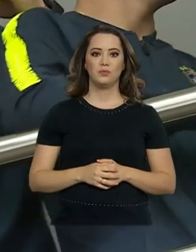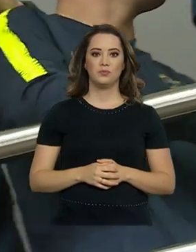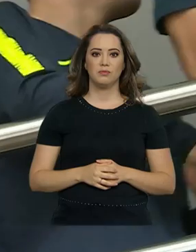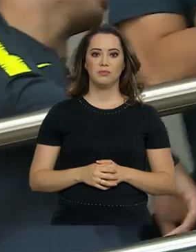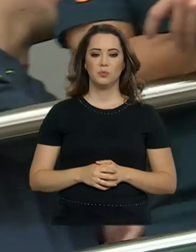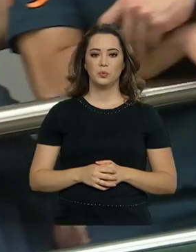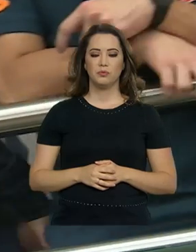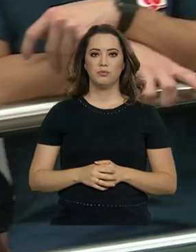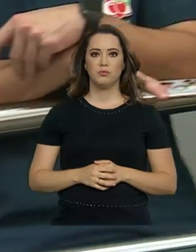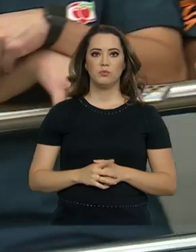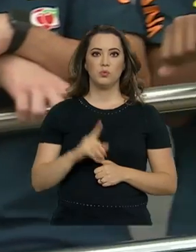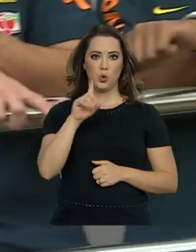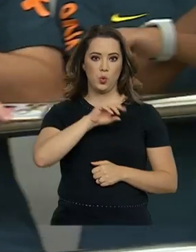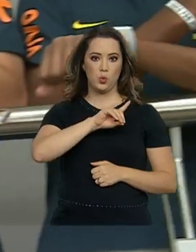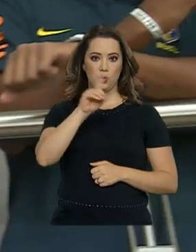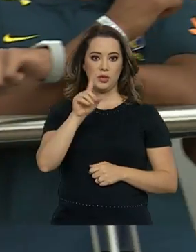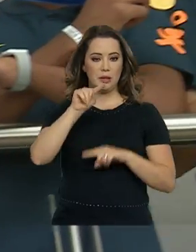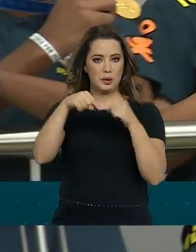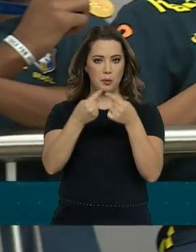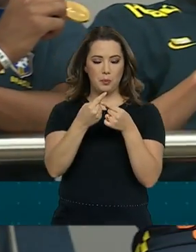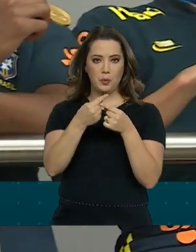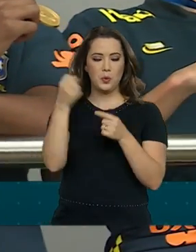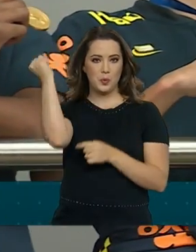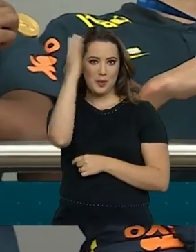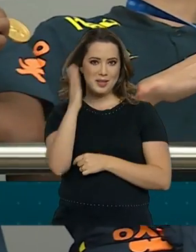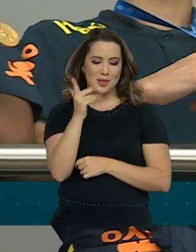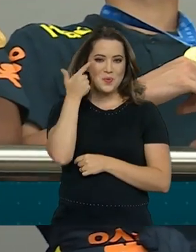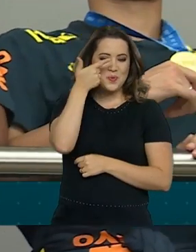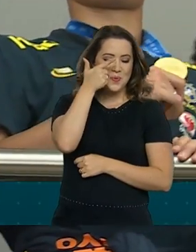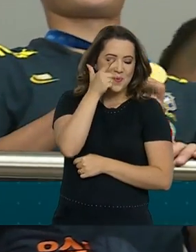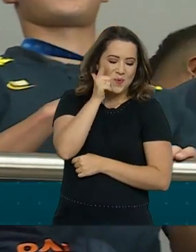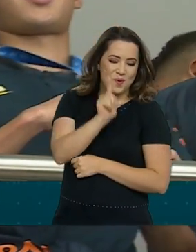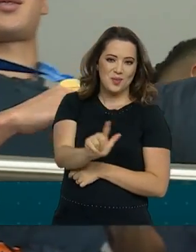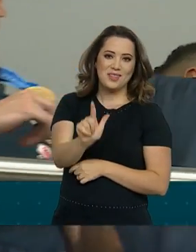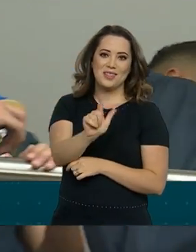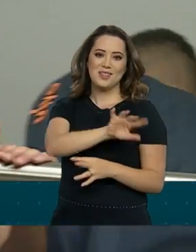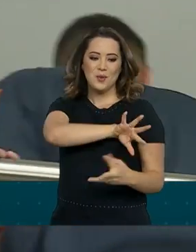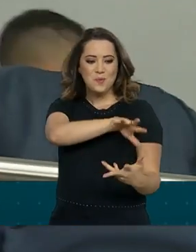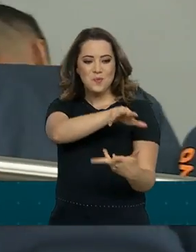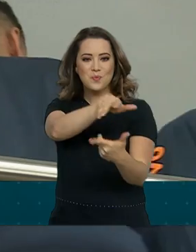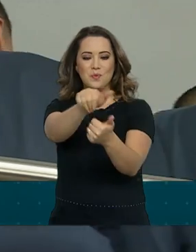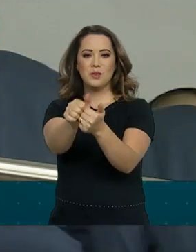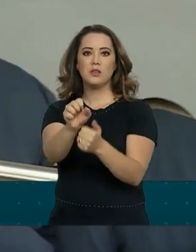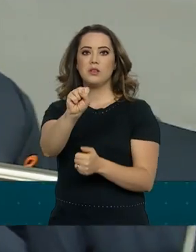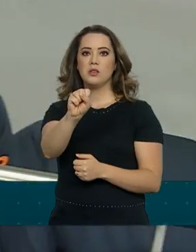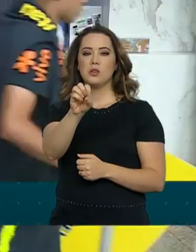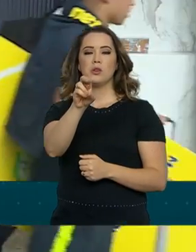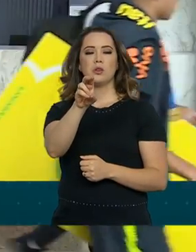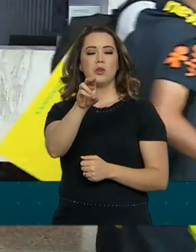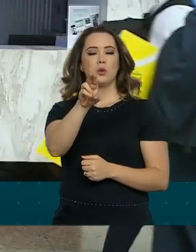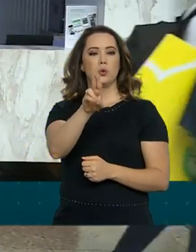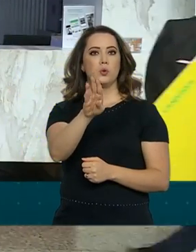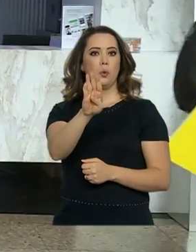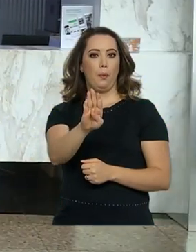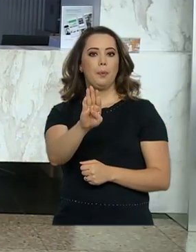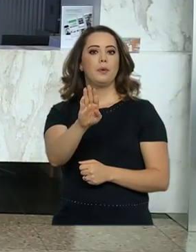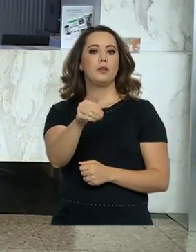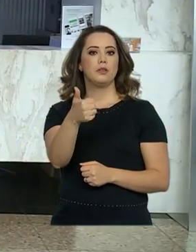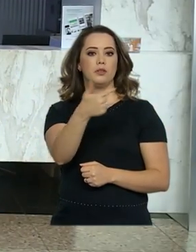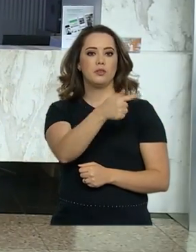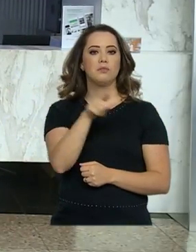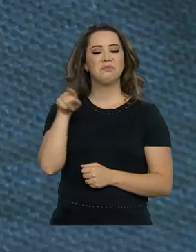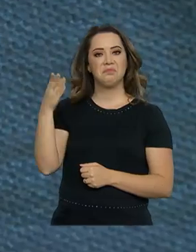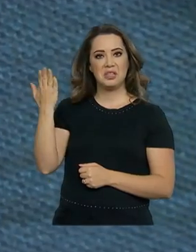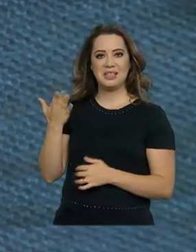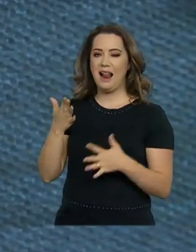um dia após a seleção brasileira conquistar o título do mundial da categoria sub 17 mateus era só